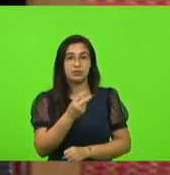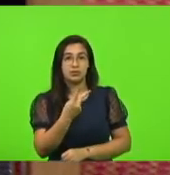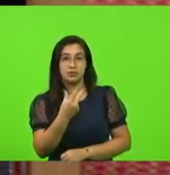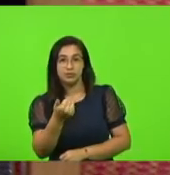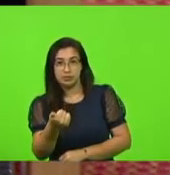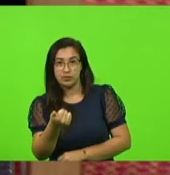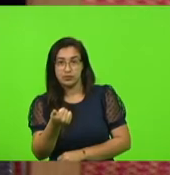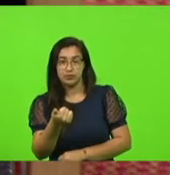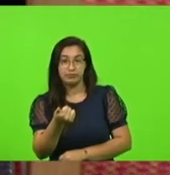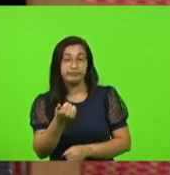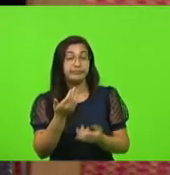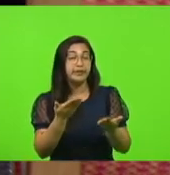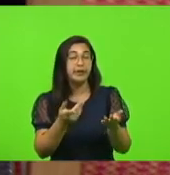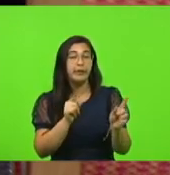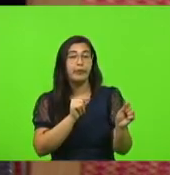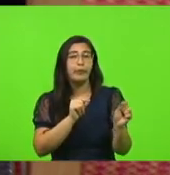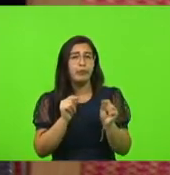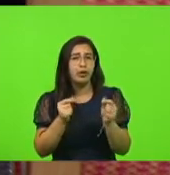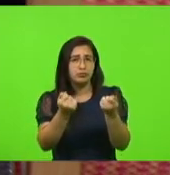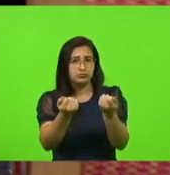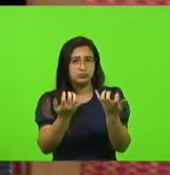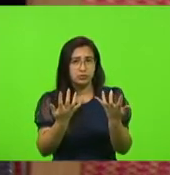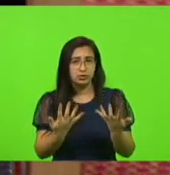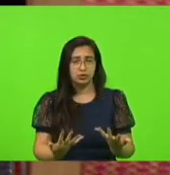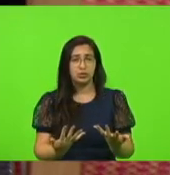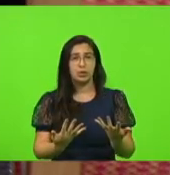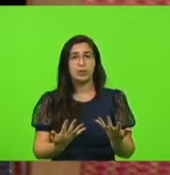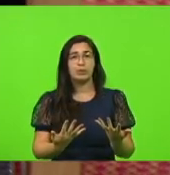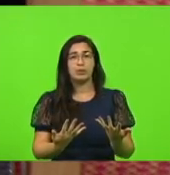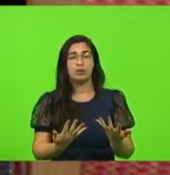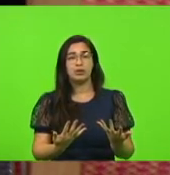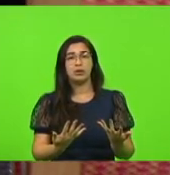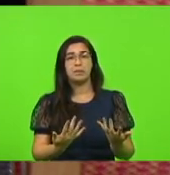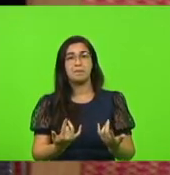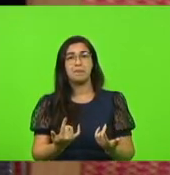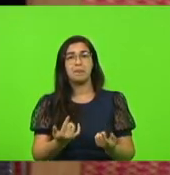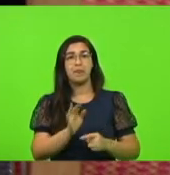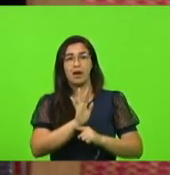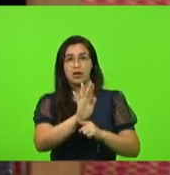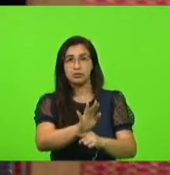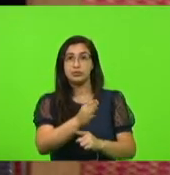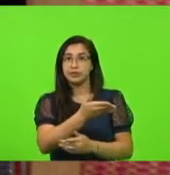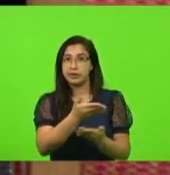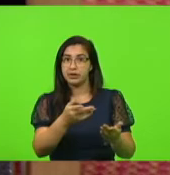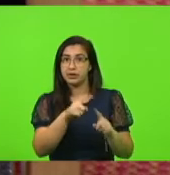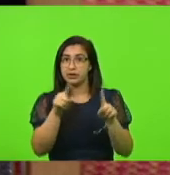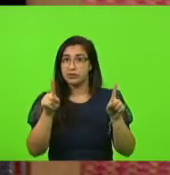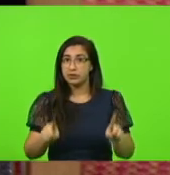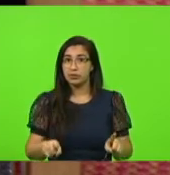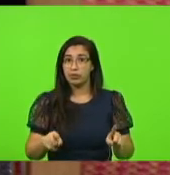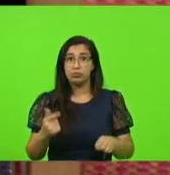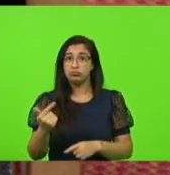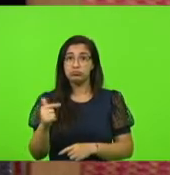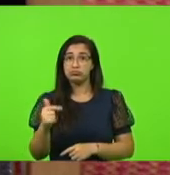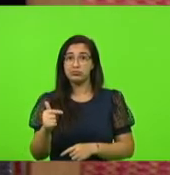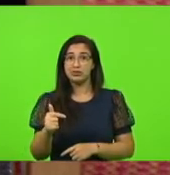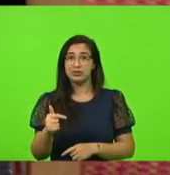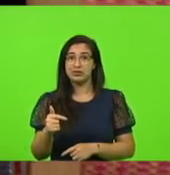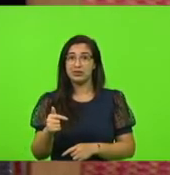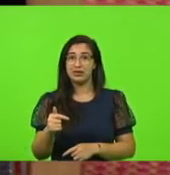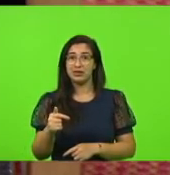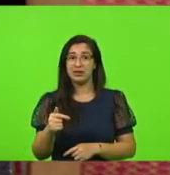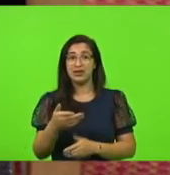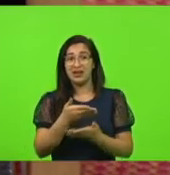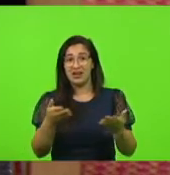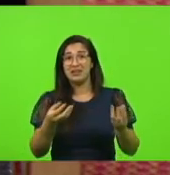460/2021, e que, ao invés de beneficiar os servidores, acaba criando